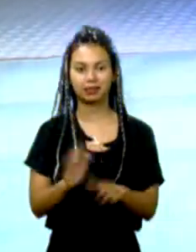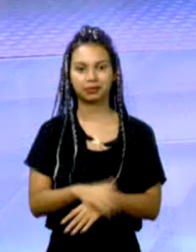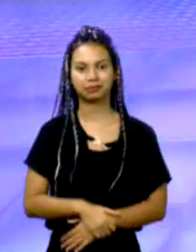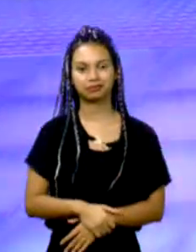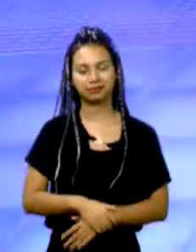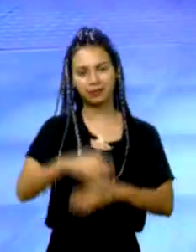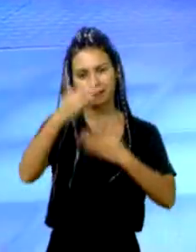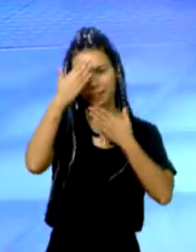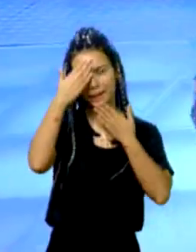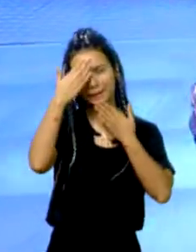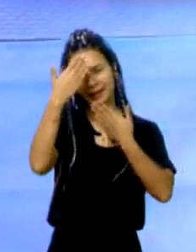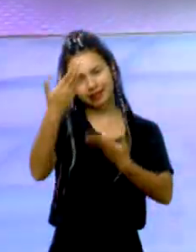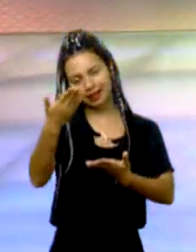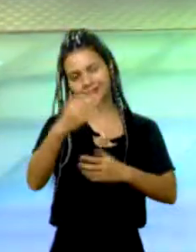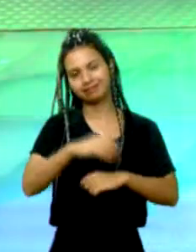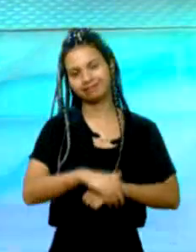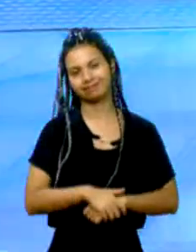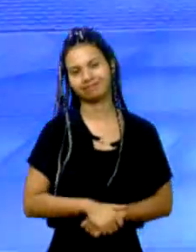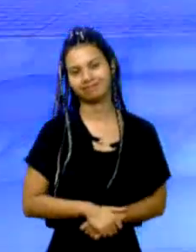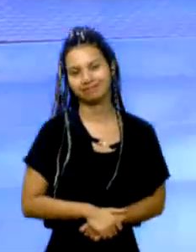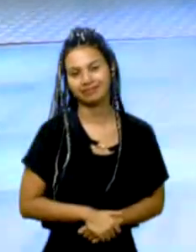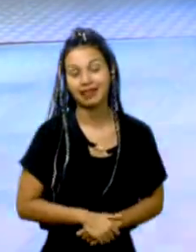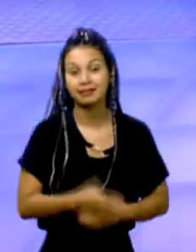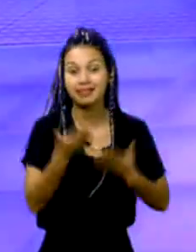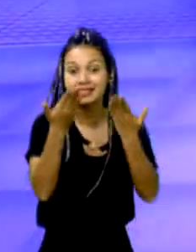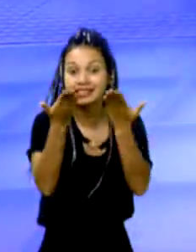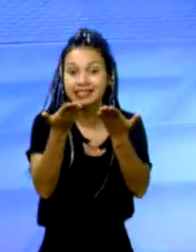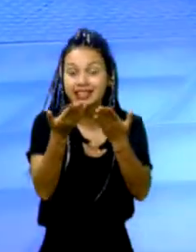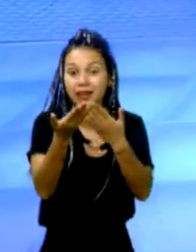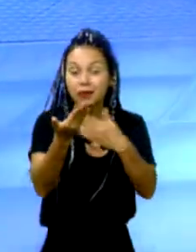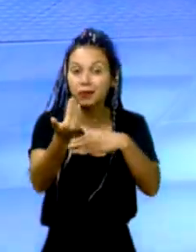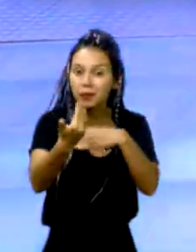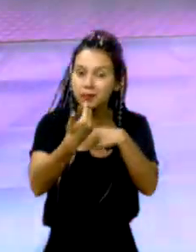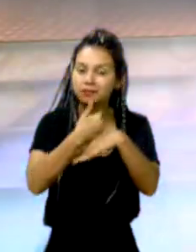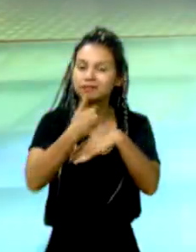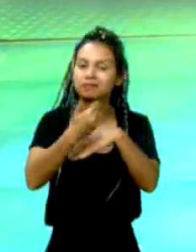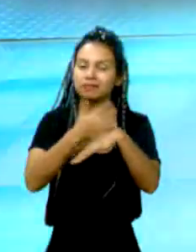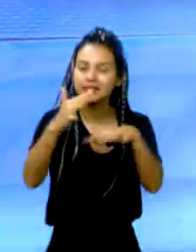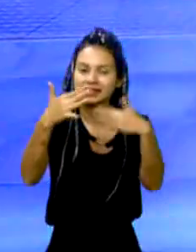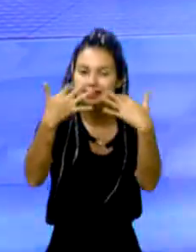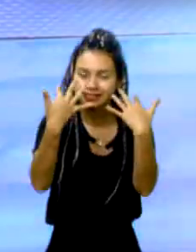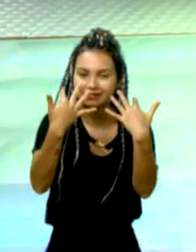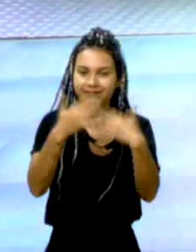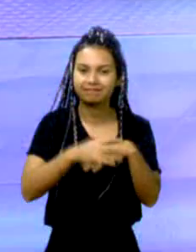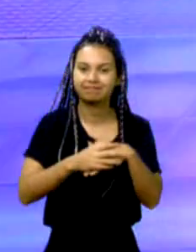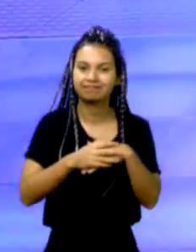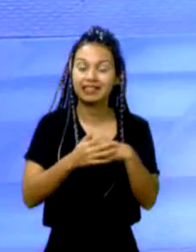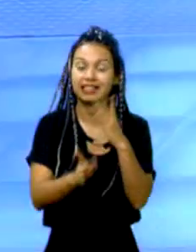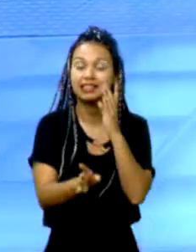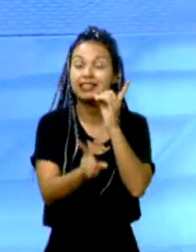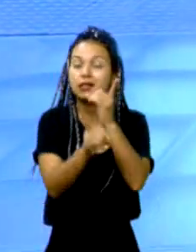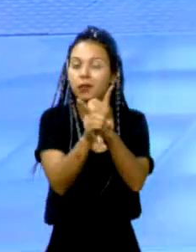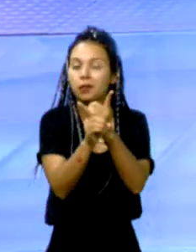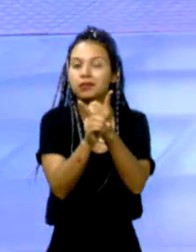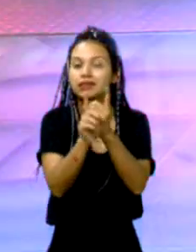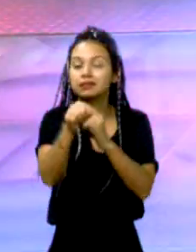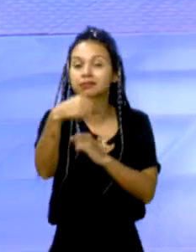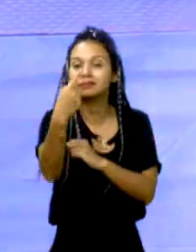Muito obrigada pela sua companhia. E a gente se encontra aqui no